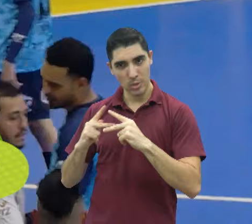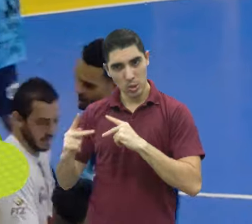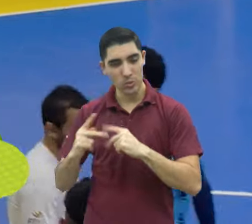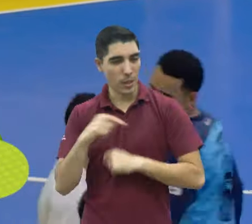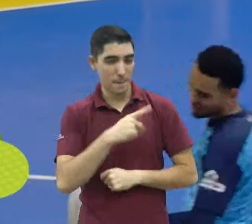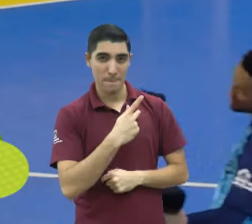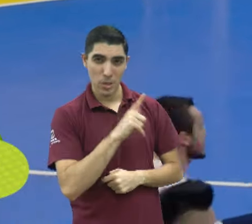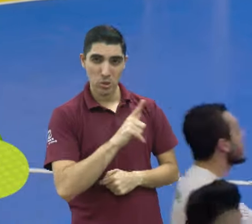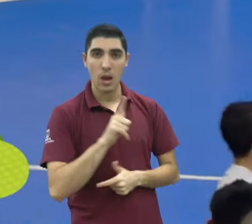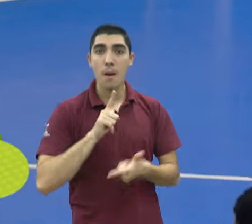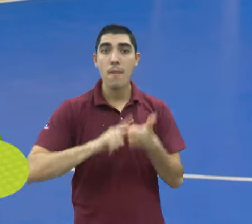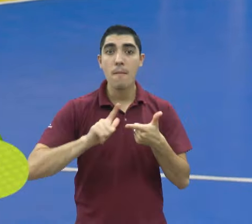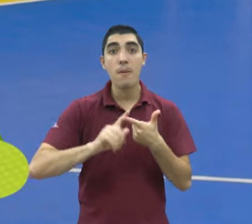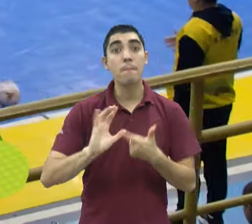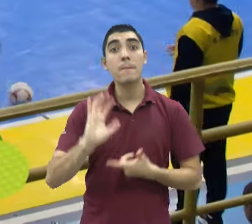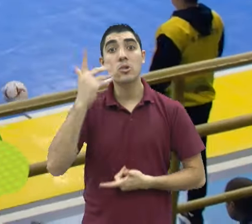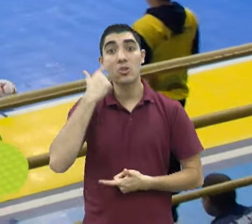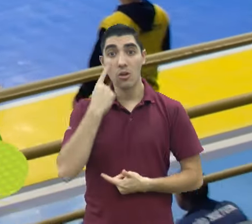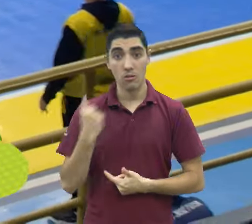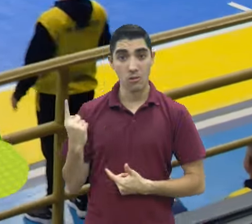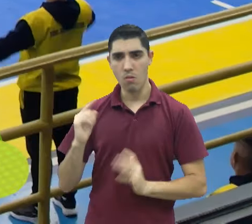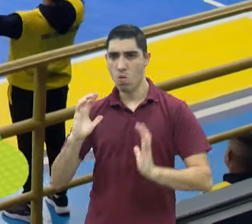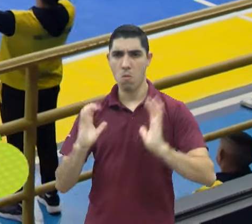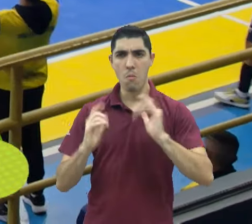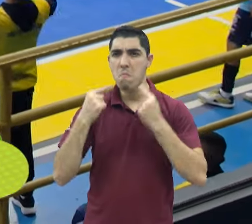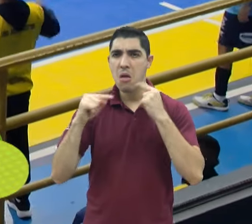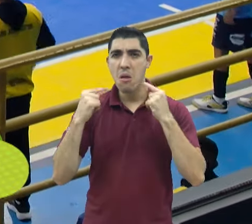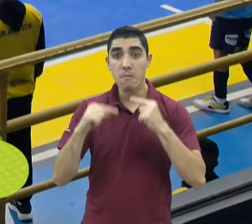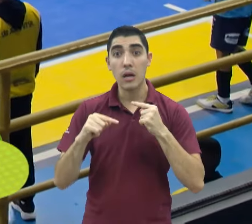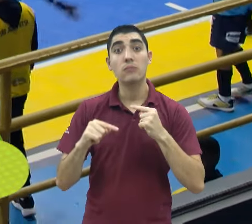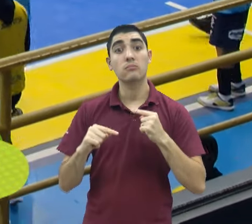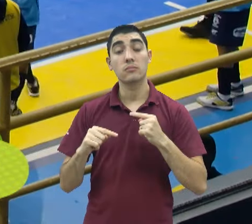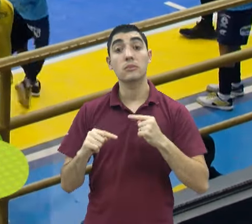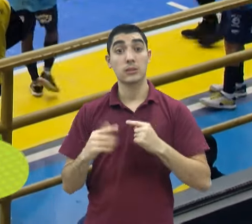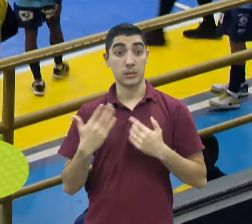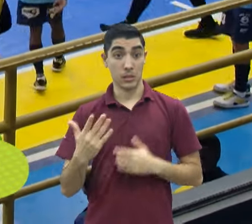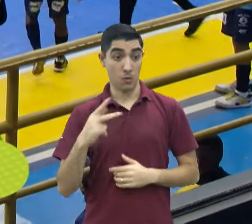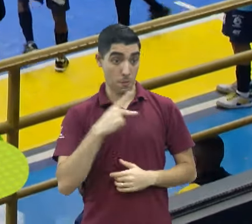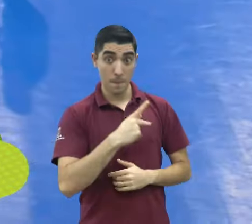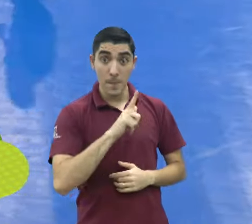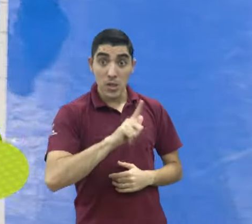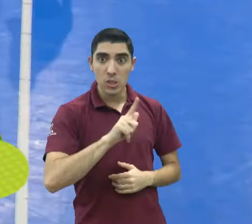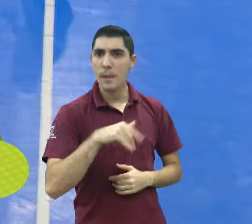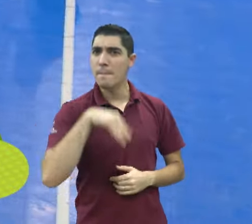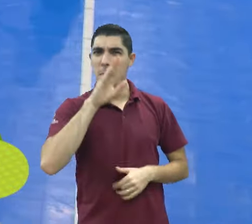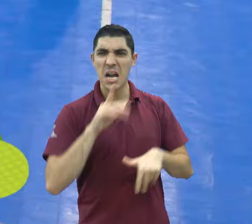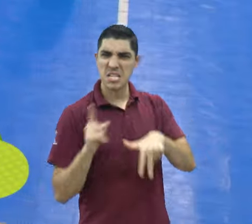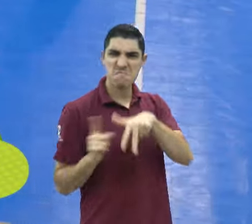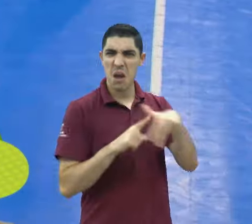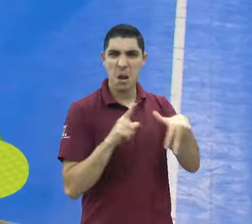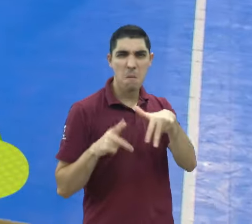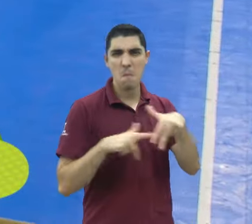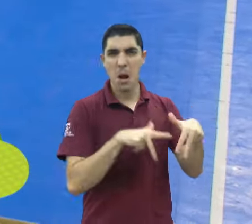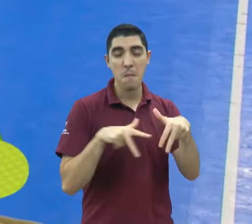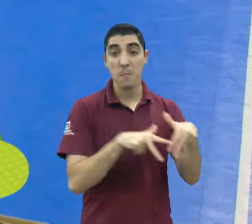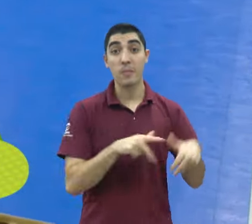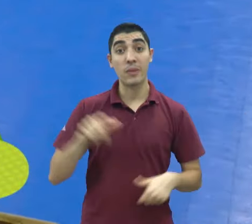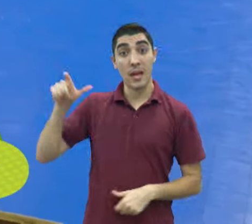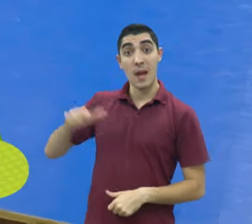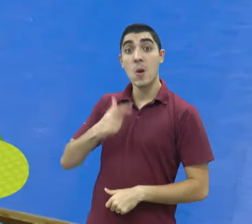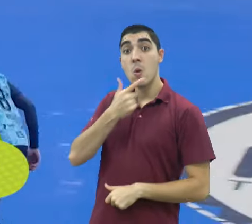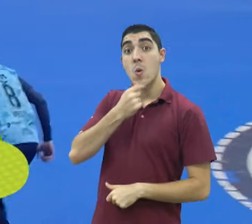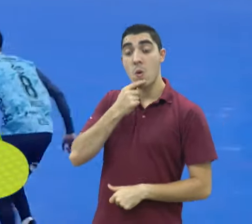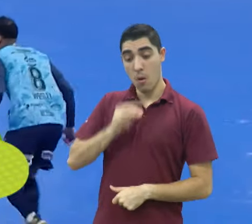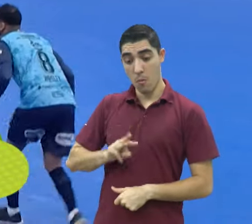um ingrediente a mais para a partida. Com o jogo pegado, o Praia Grande estourou em faltas e o Wesley teve a chance de fechar